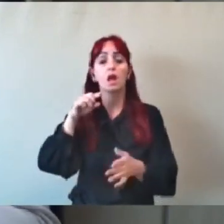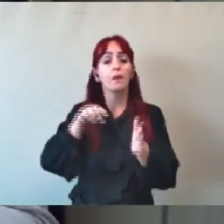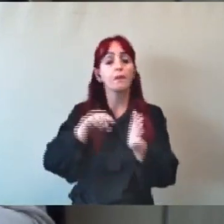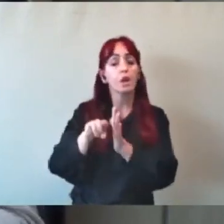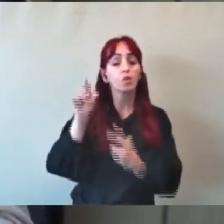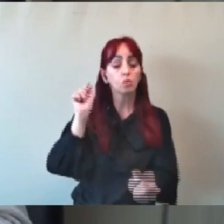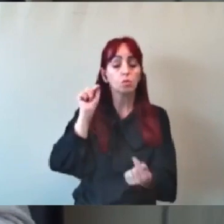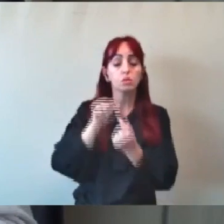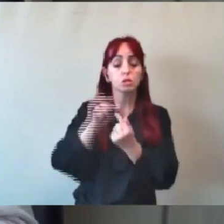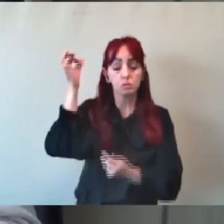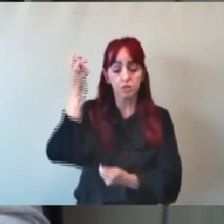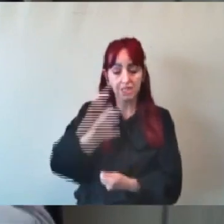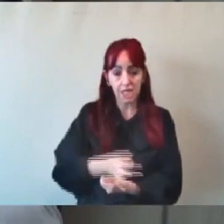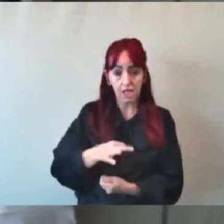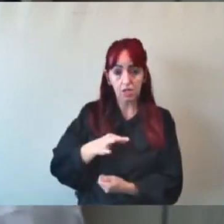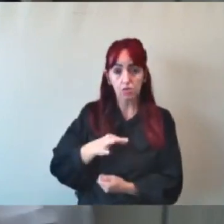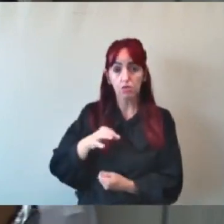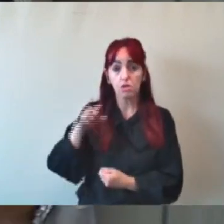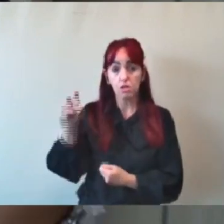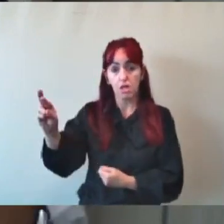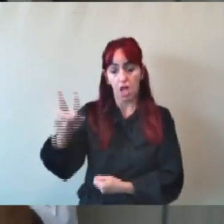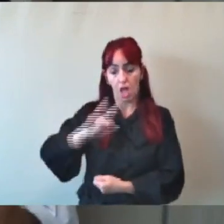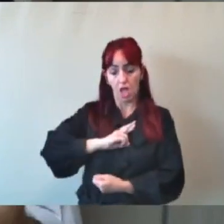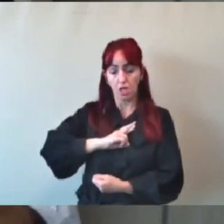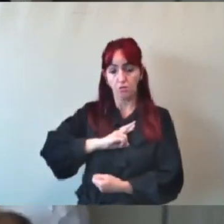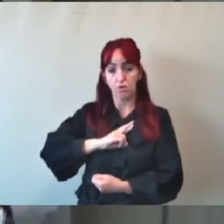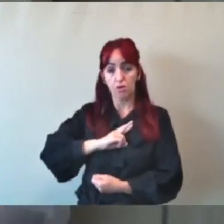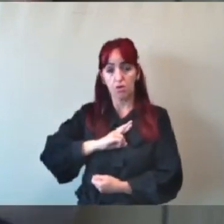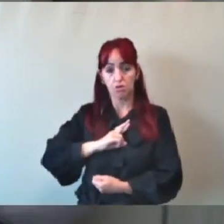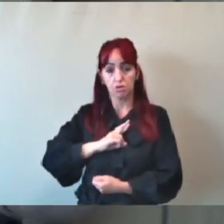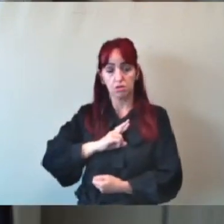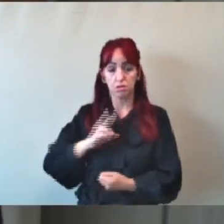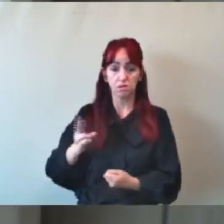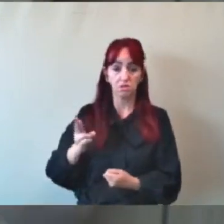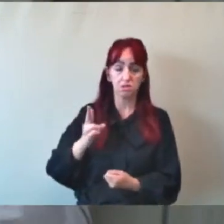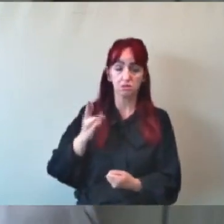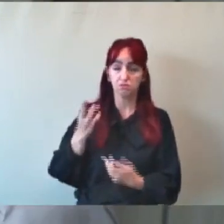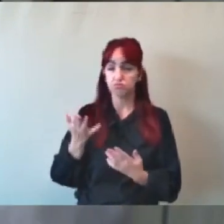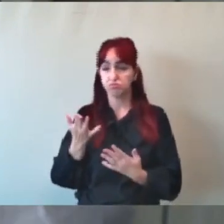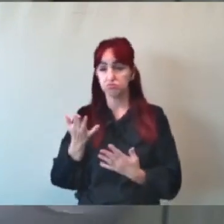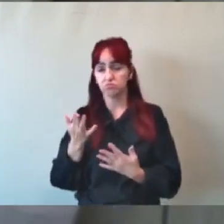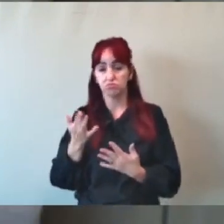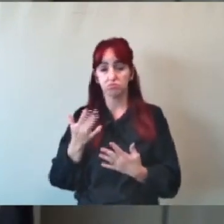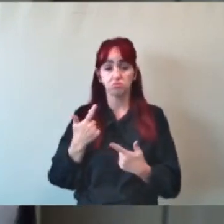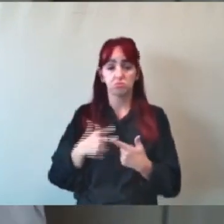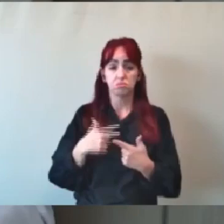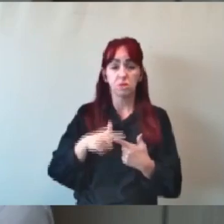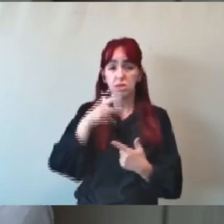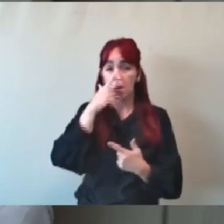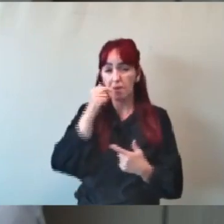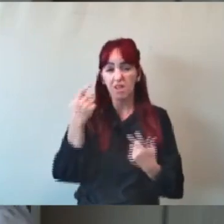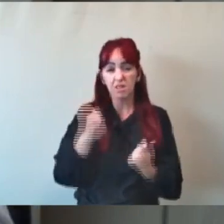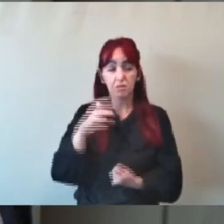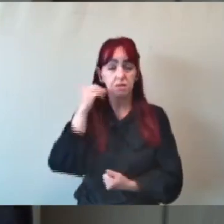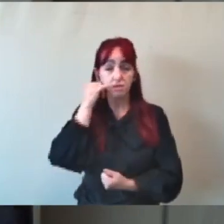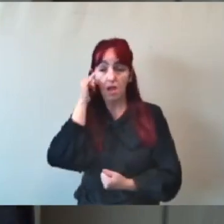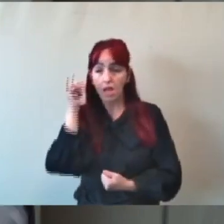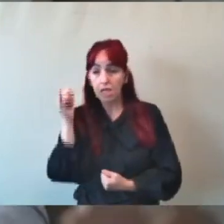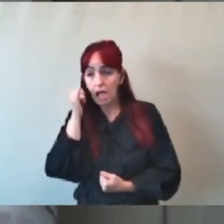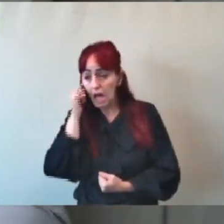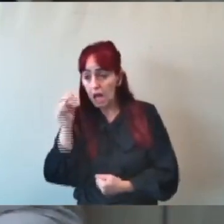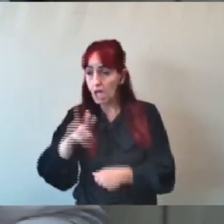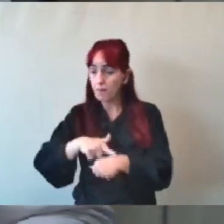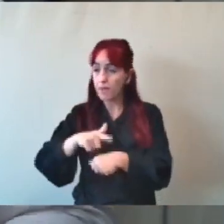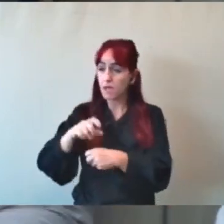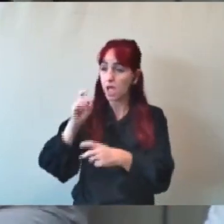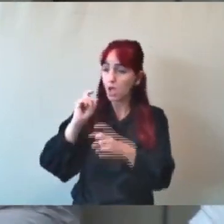com a resposta clara, aí fica parecendo que a gente, então, precisa realmente de fazer uma ligação, marcar reunião para coisas